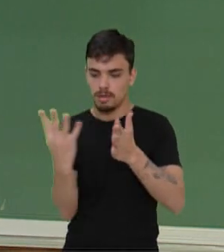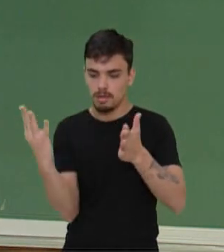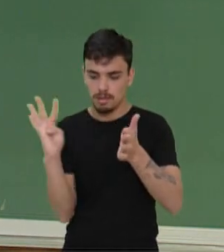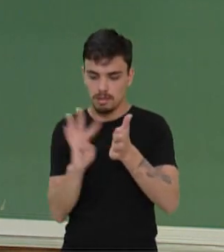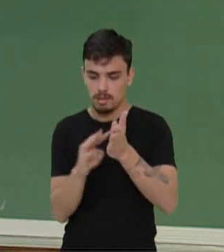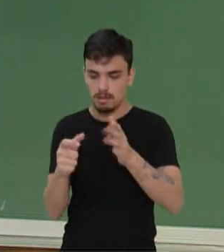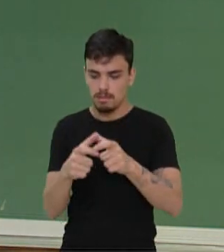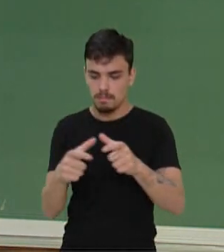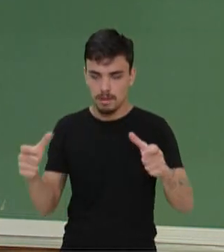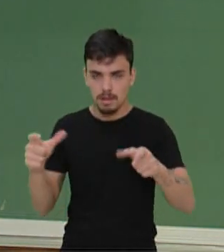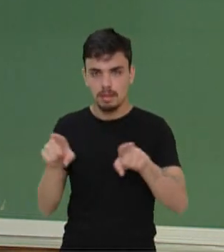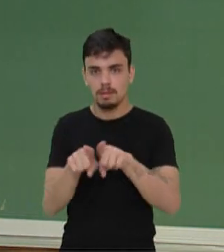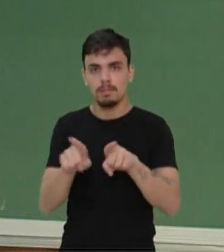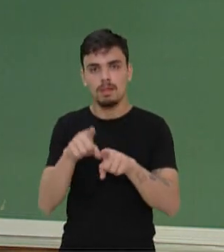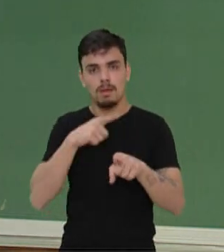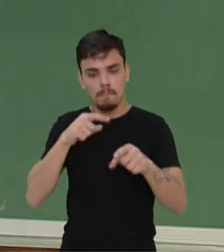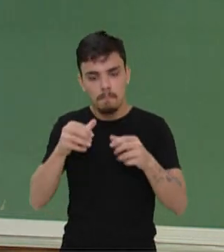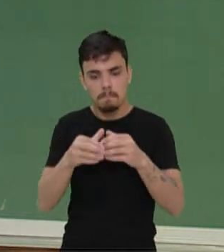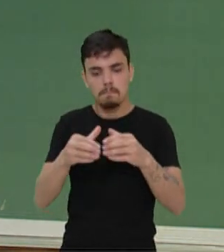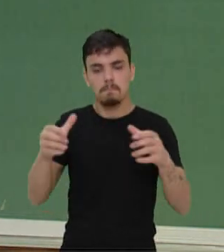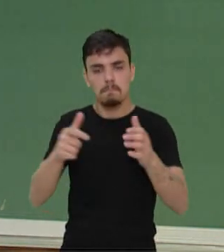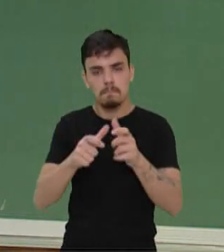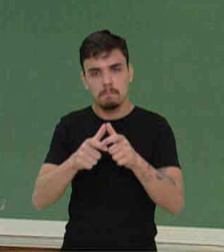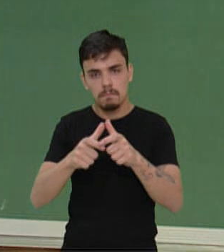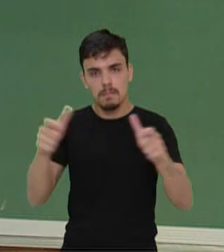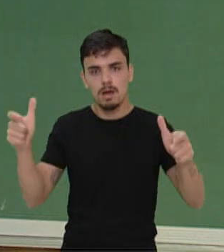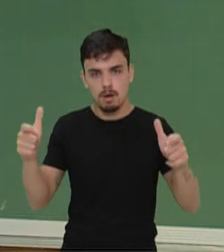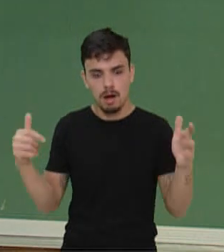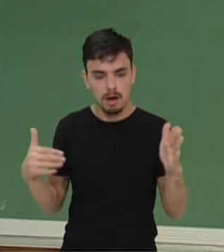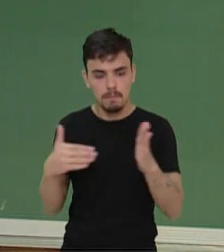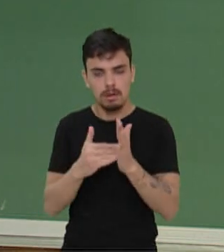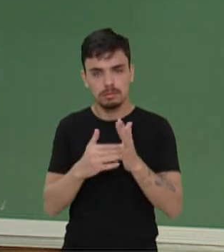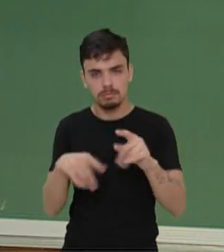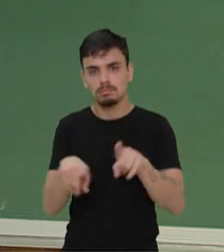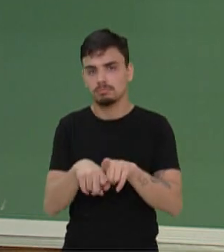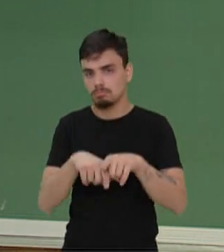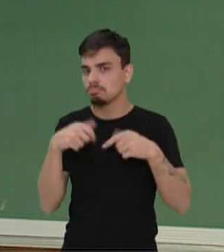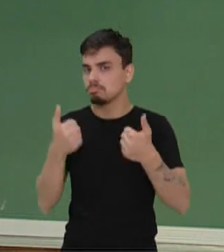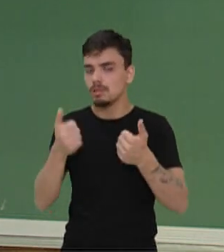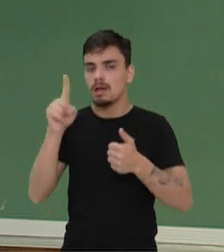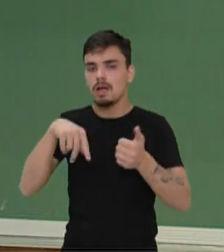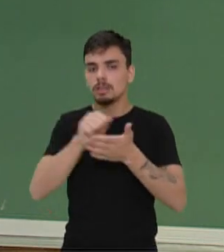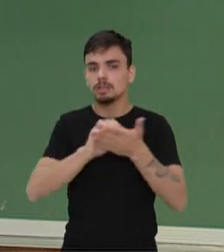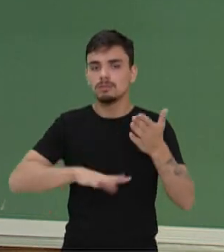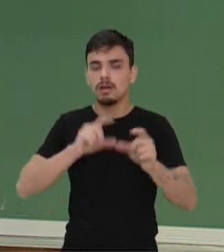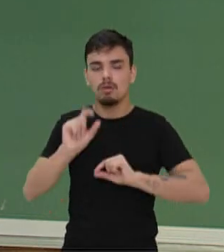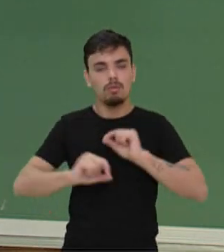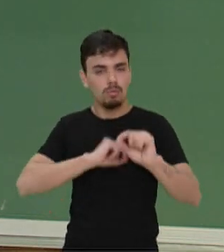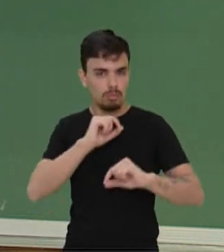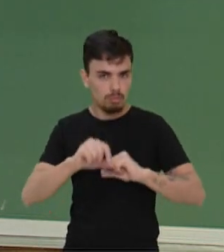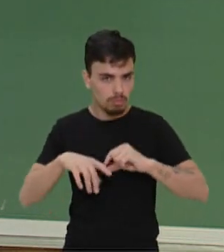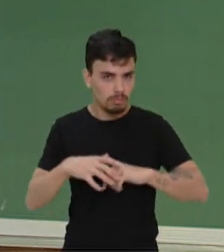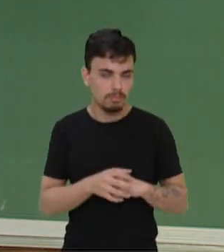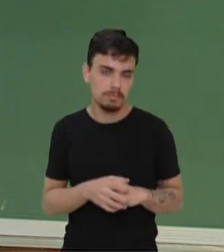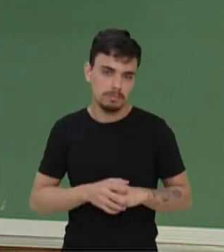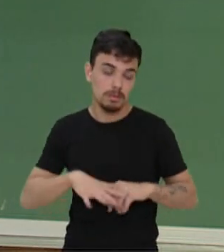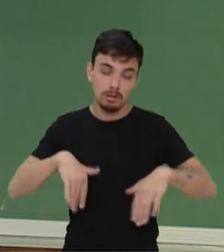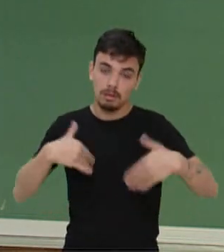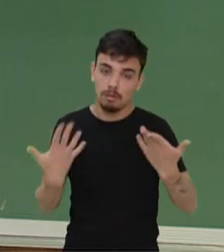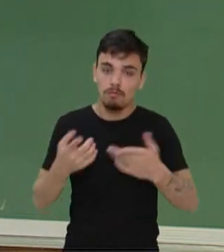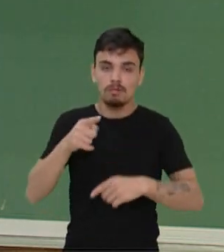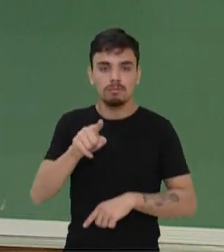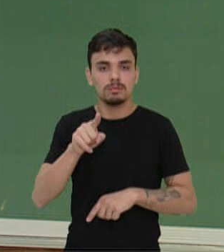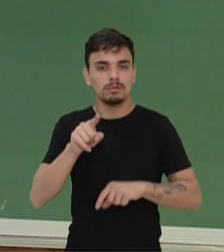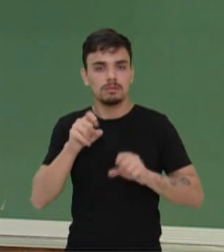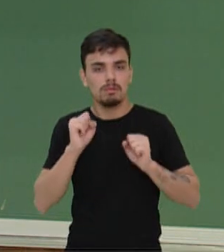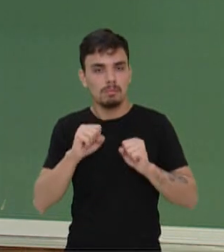tenha maior área, né? Eu quero área máxima, tá? É um exercício que talvez dos que a